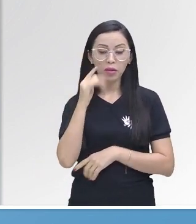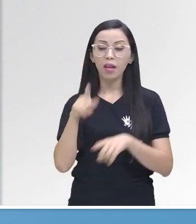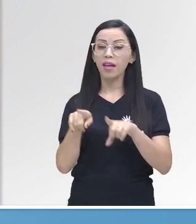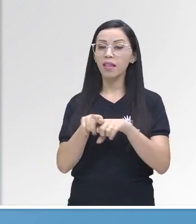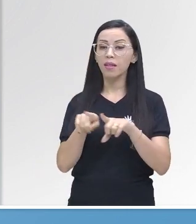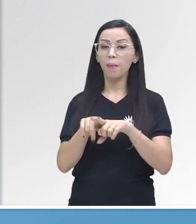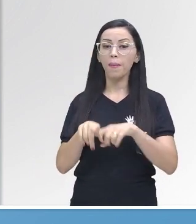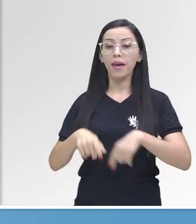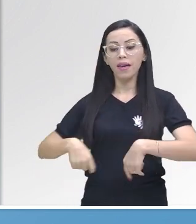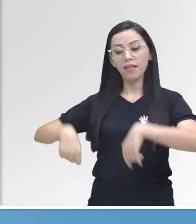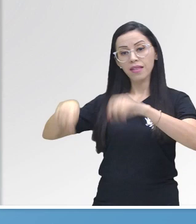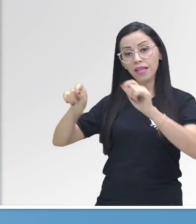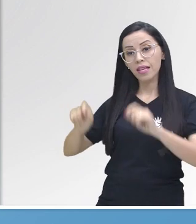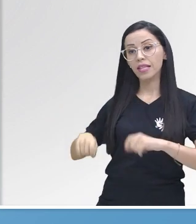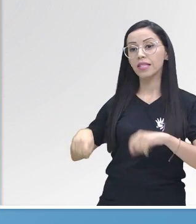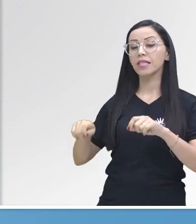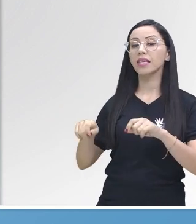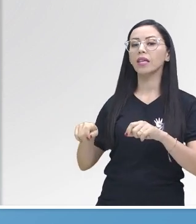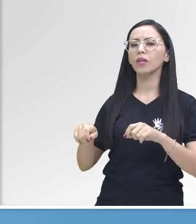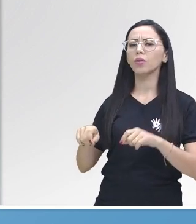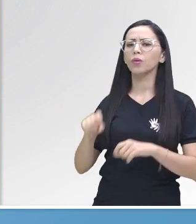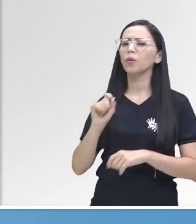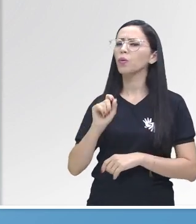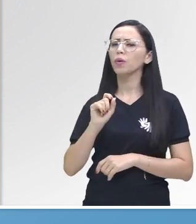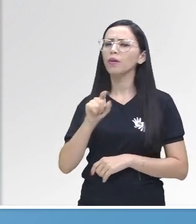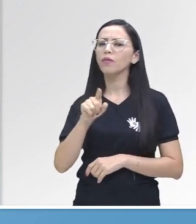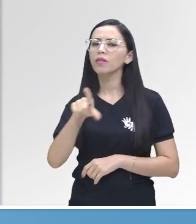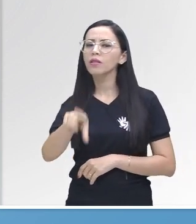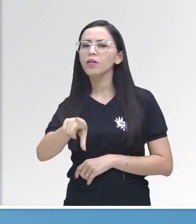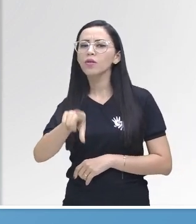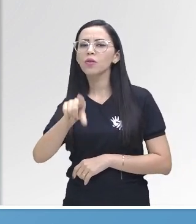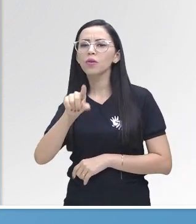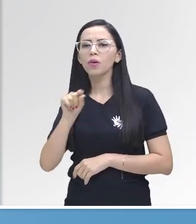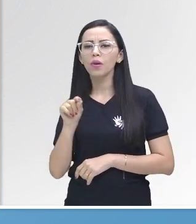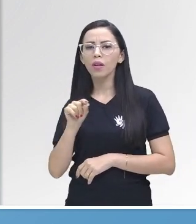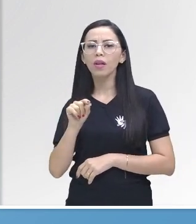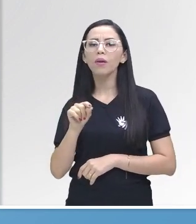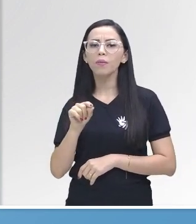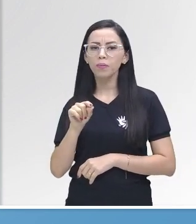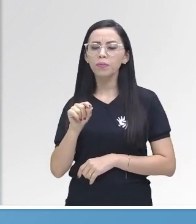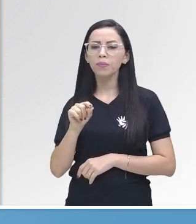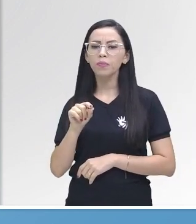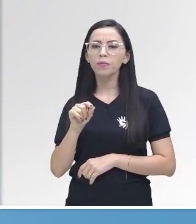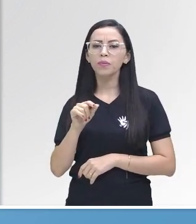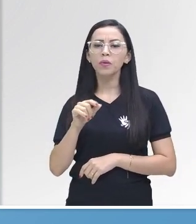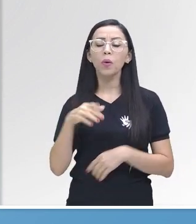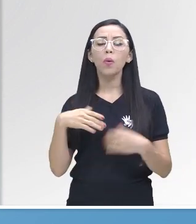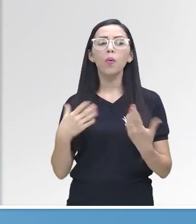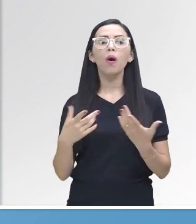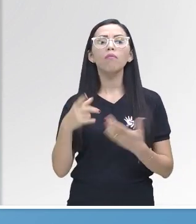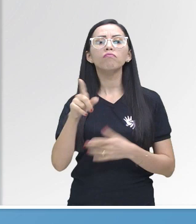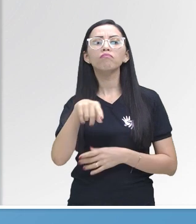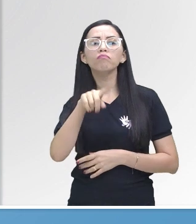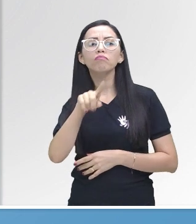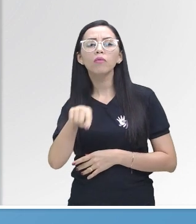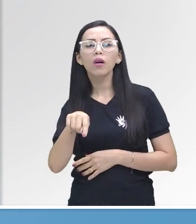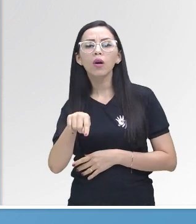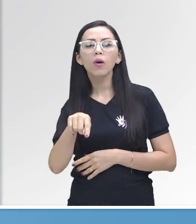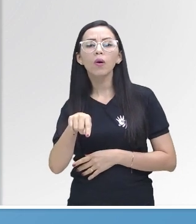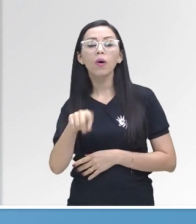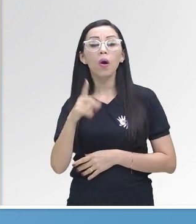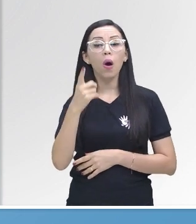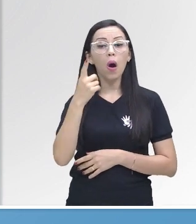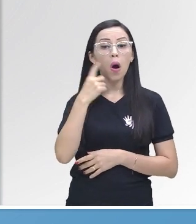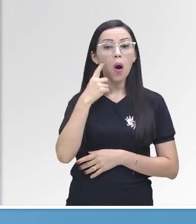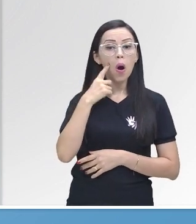tecido. O que foi que você marcou? Letra A, corda, ovos, tecido, uva e leite. É um